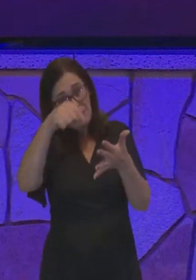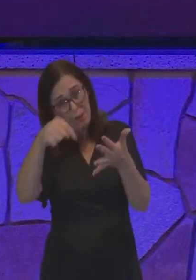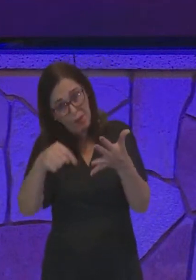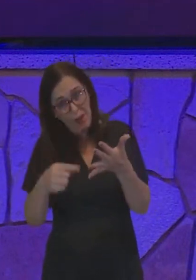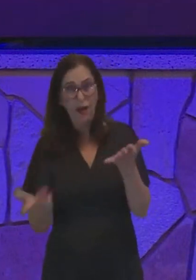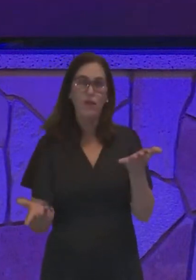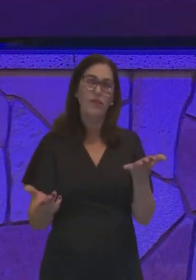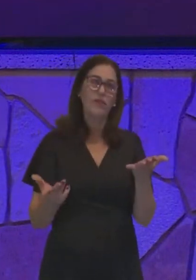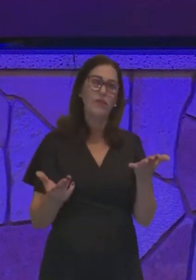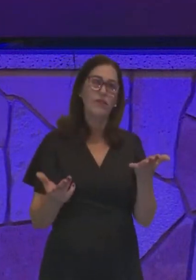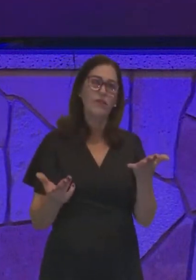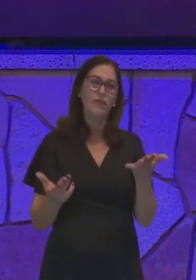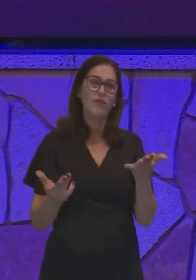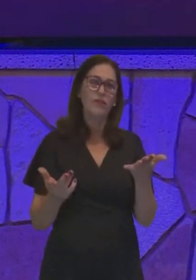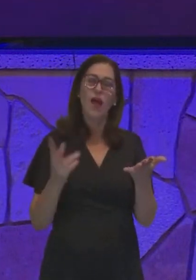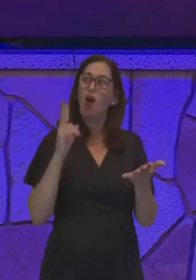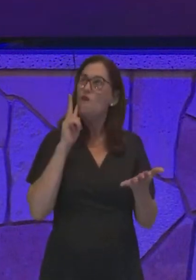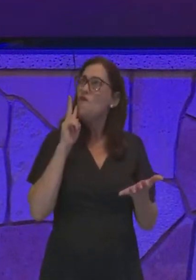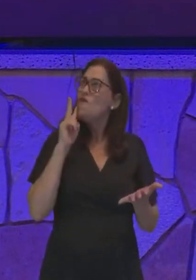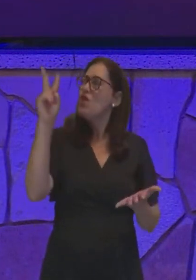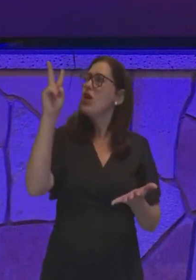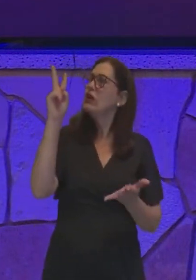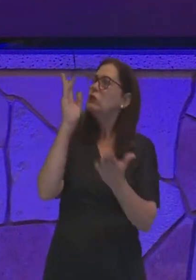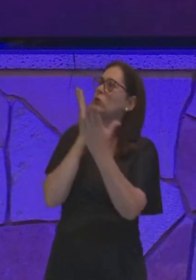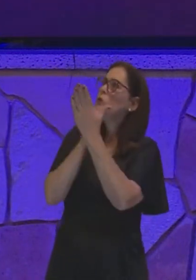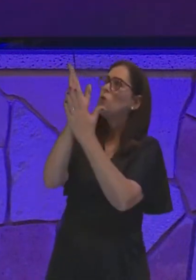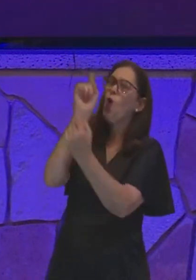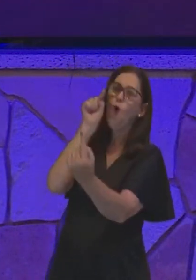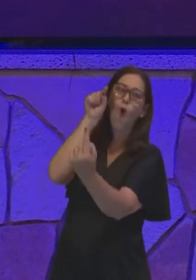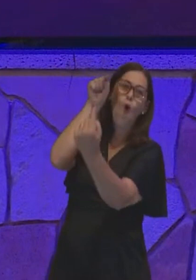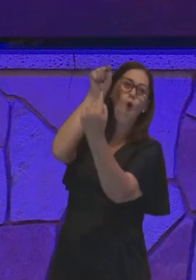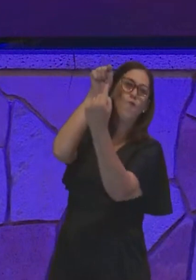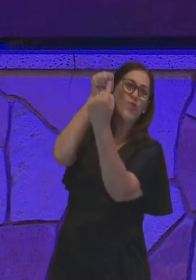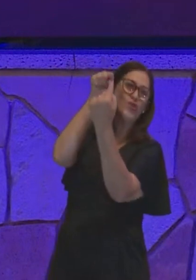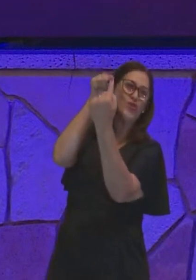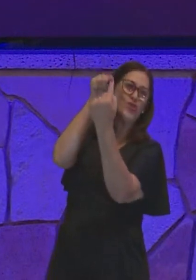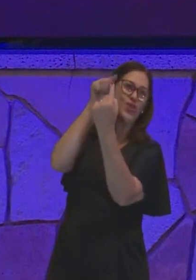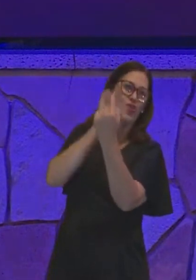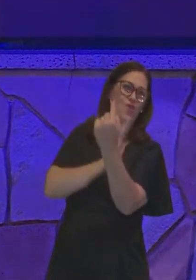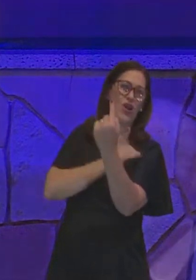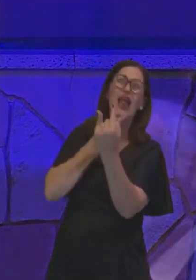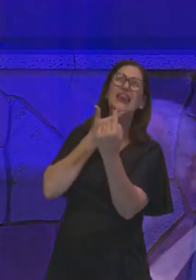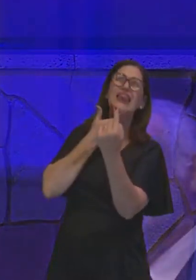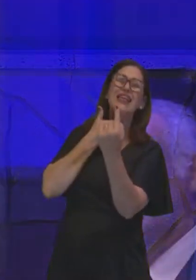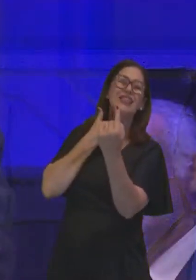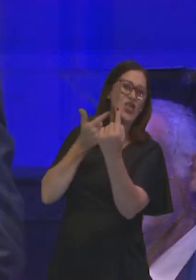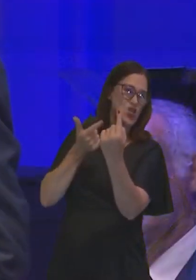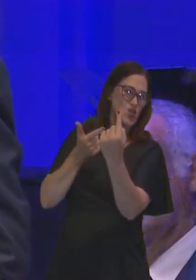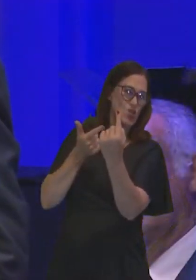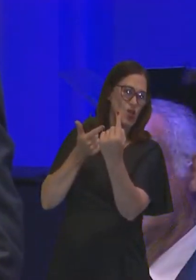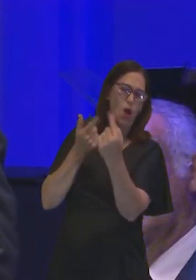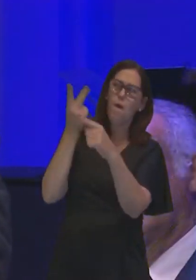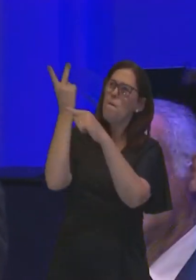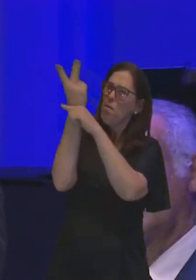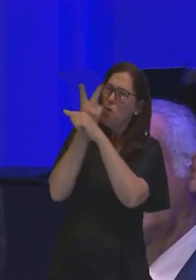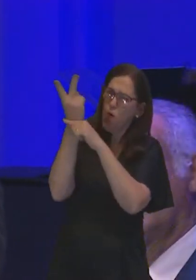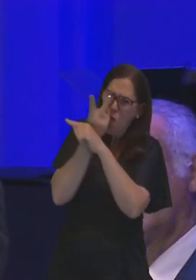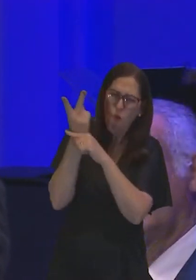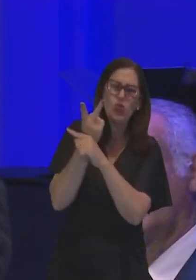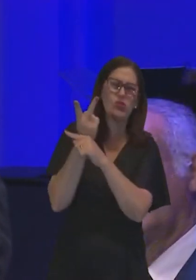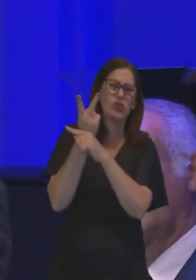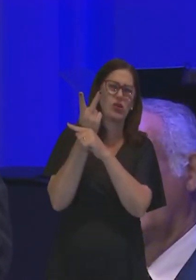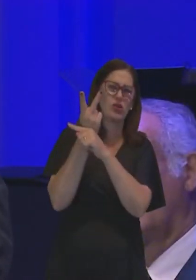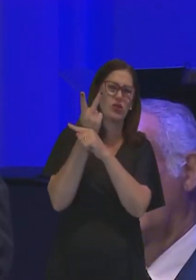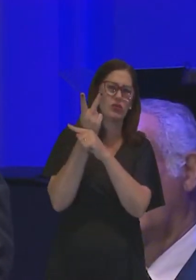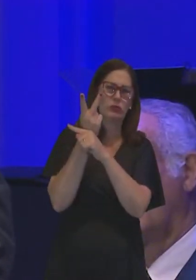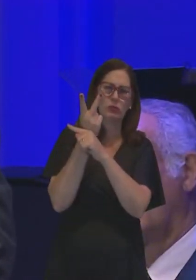coisas, mas olha, fixe os seus olhos num objetivo, naquilo que o seu coração tem desejado, busque fazer isto com